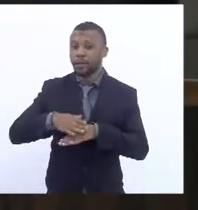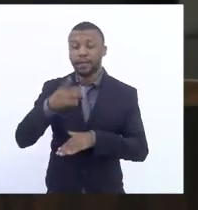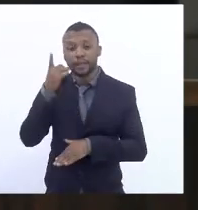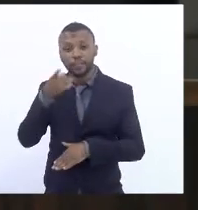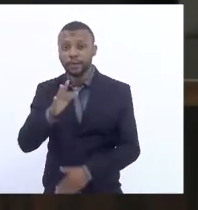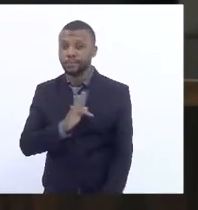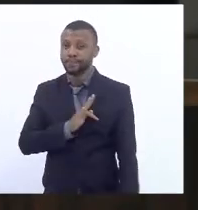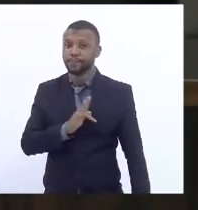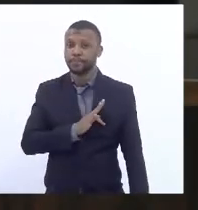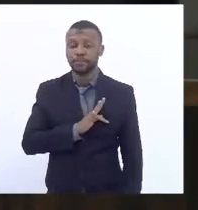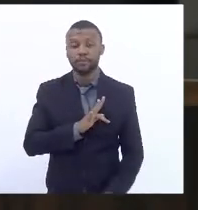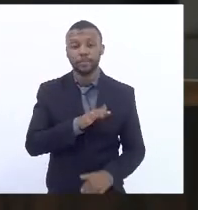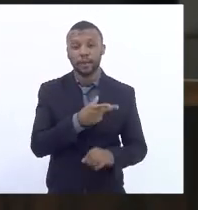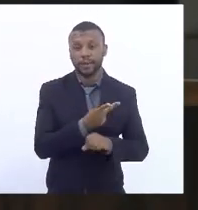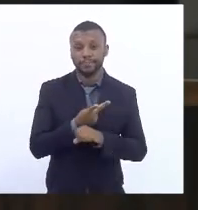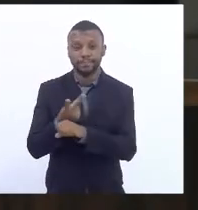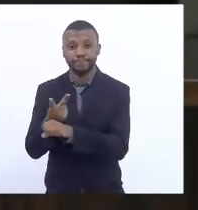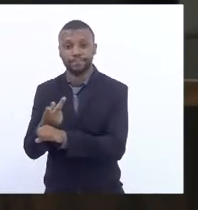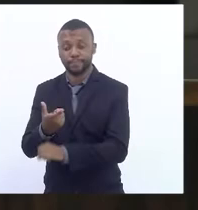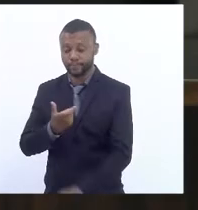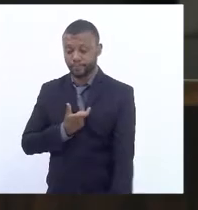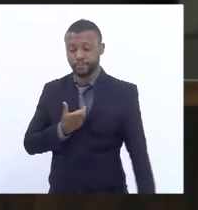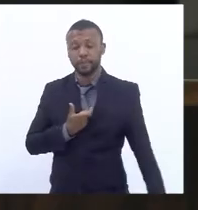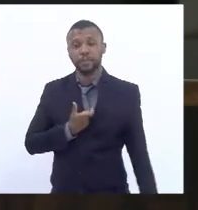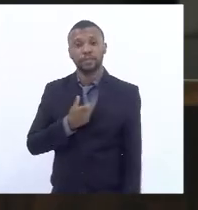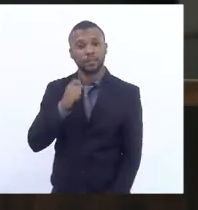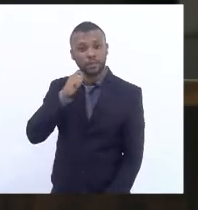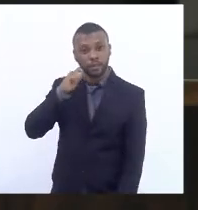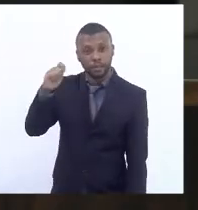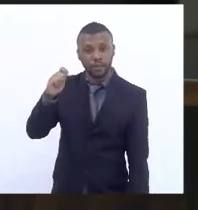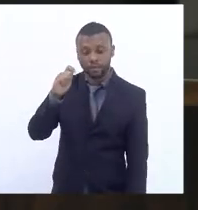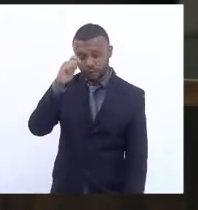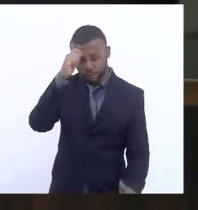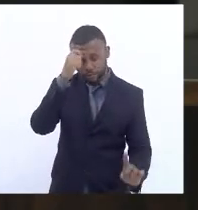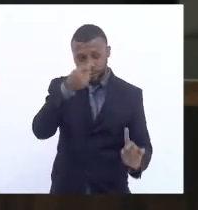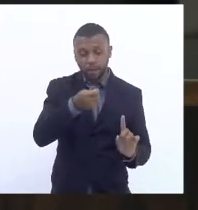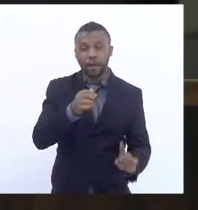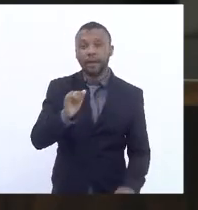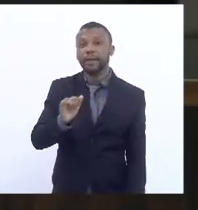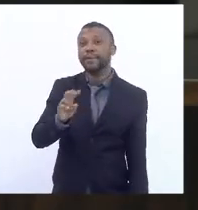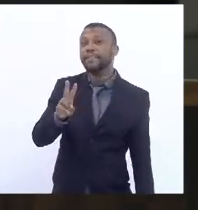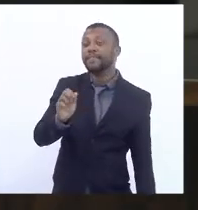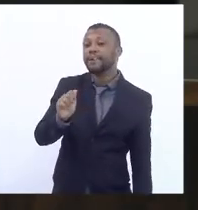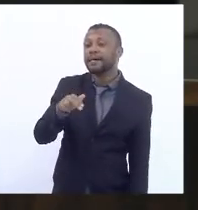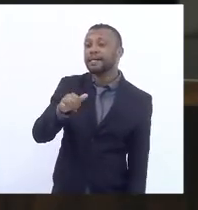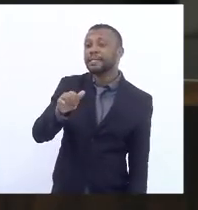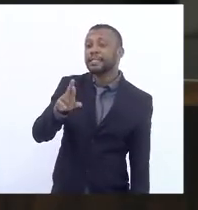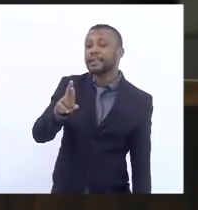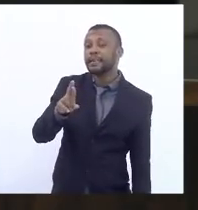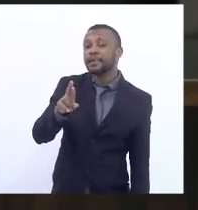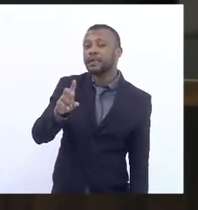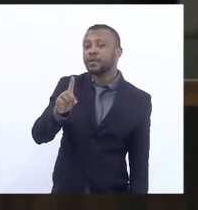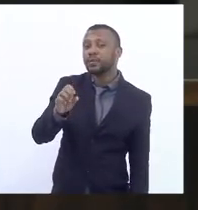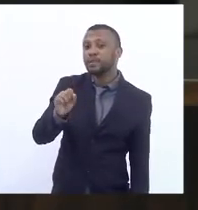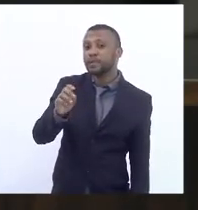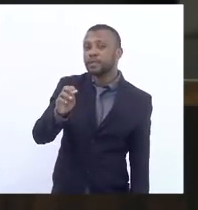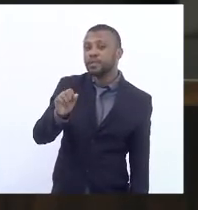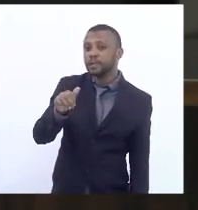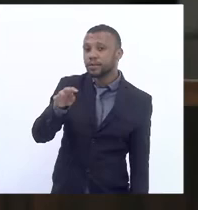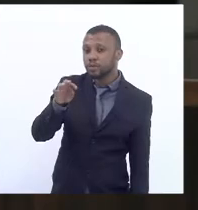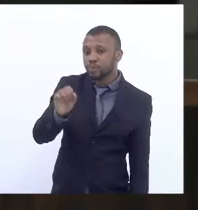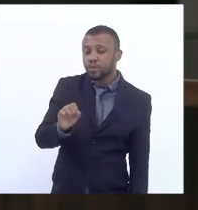medalha Tiradentes e o respectivo diploma ao senhor Ivani dos Santos. Da Comissão de Normas Internas e Proposições